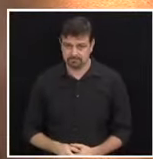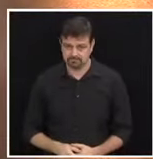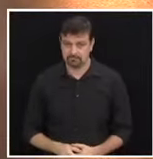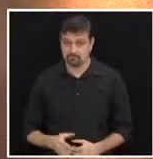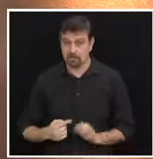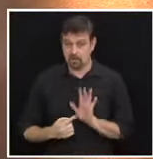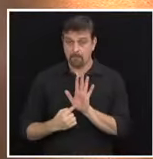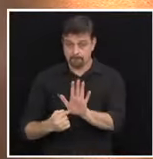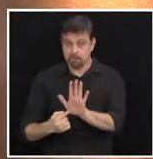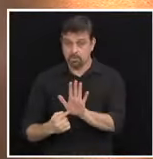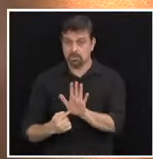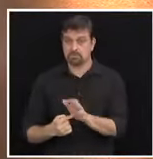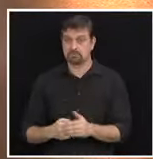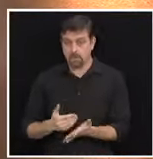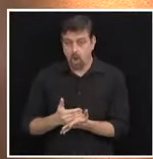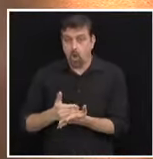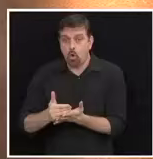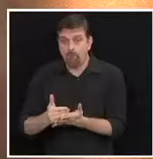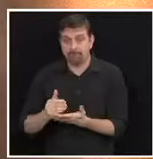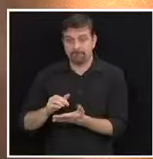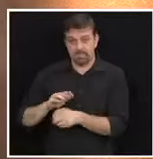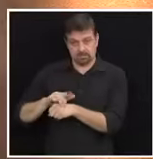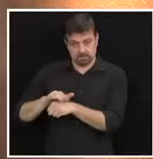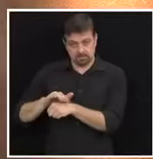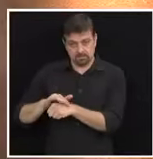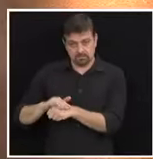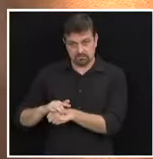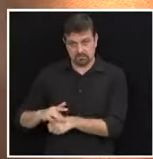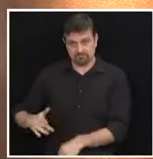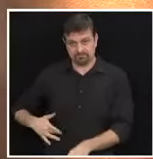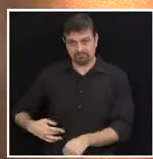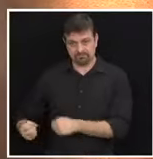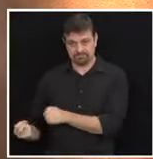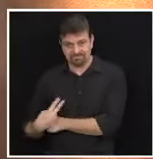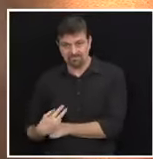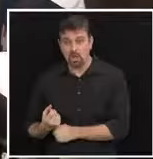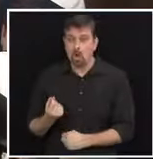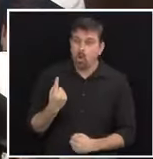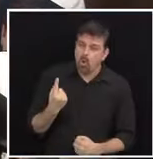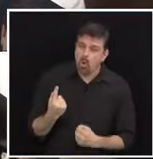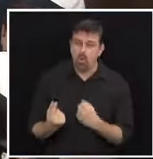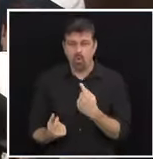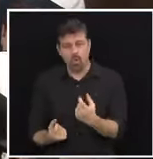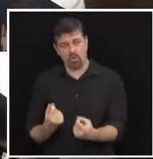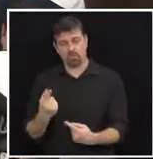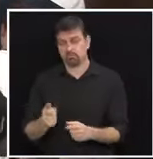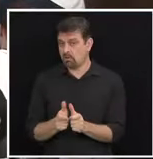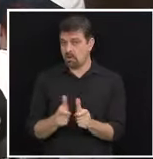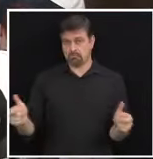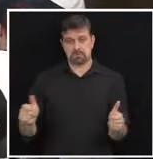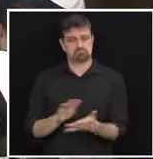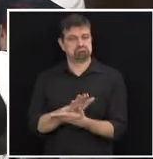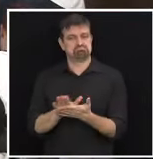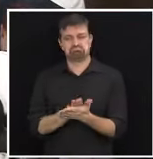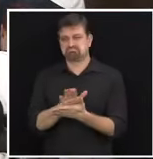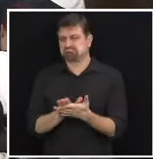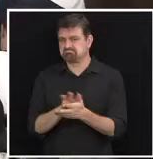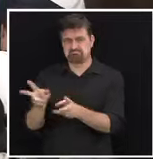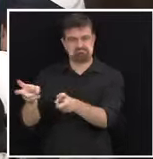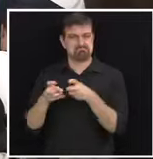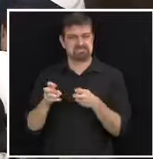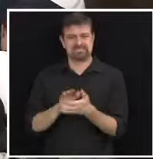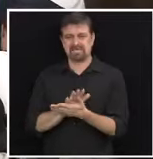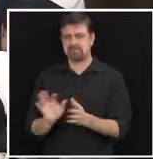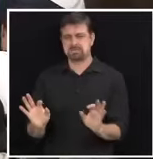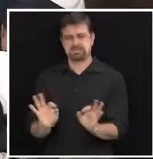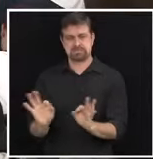isso é característico da fase aguda, mas volto a dizer que é uma porcentagem pequena que tem esse quadro. A grande maioria passa desapercebido e